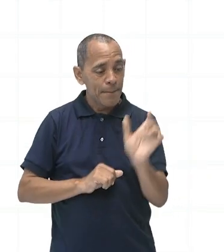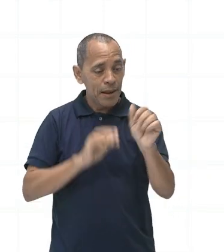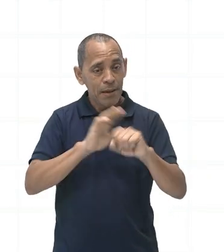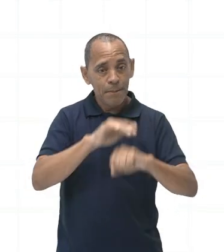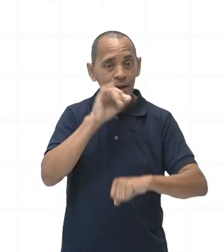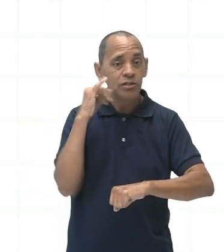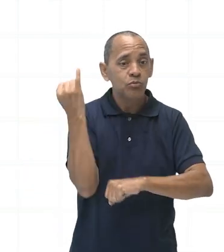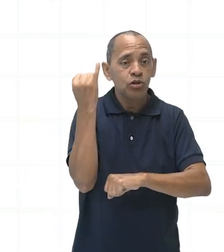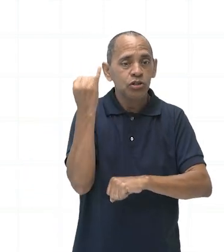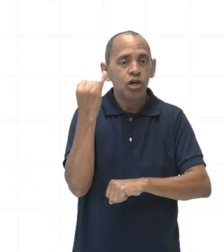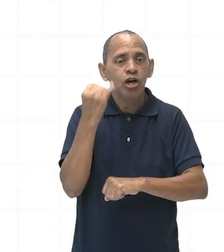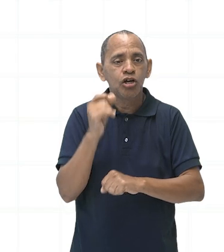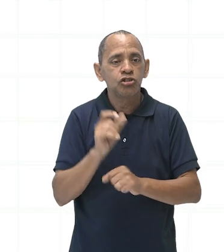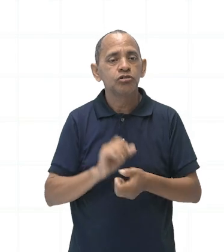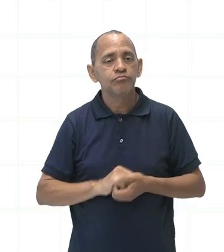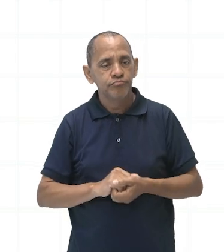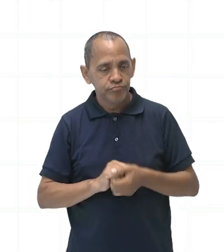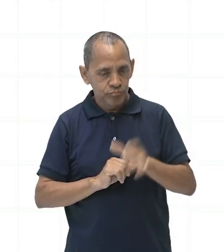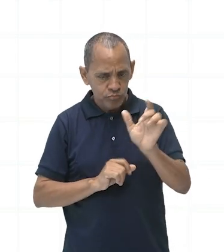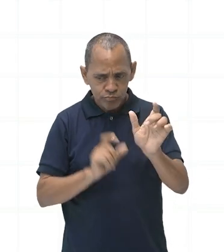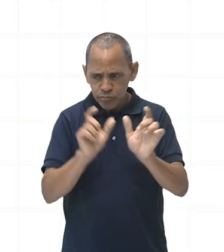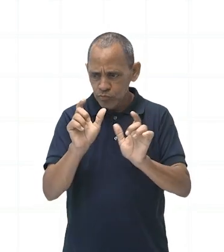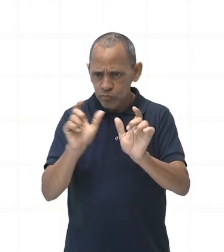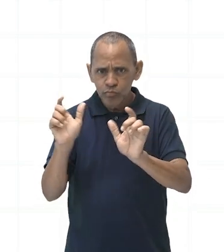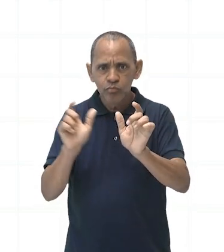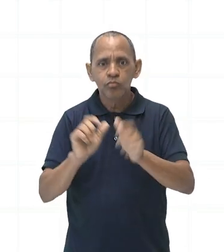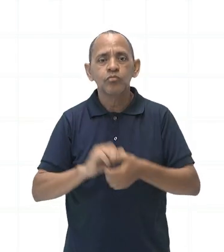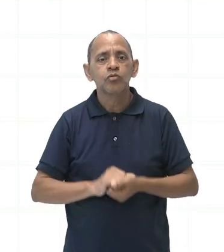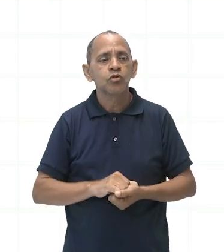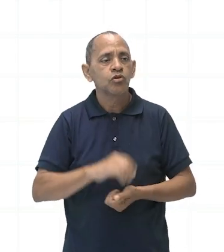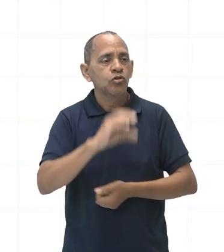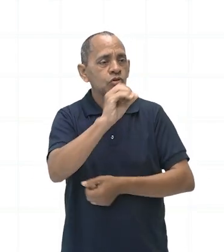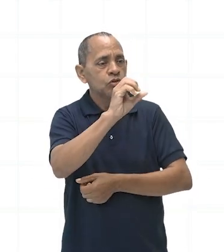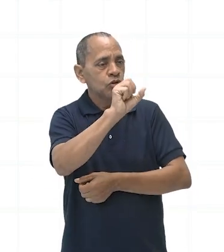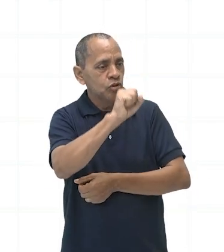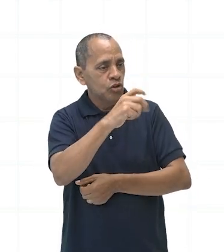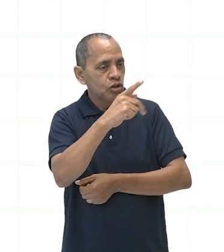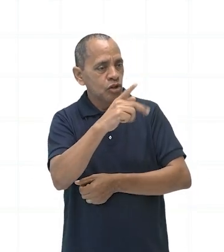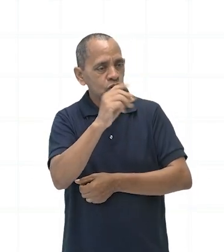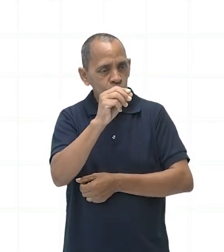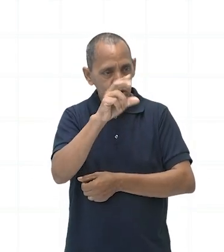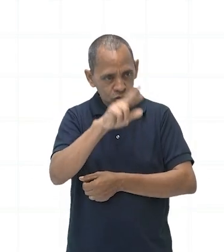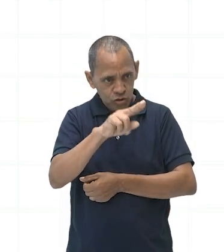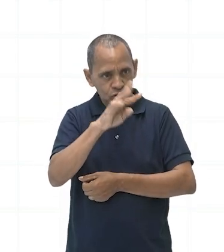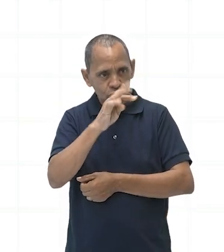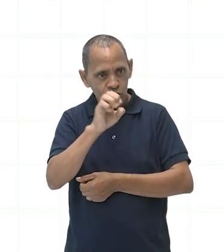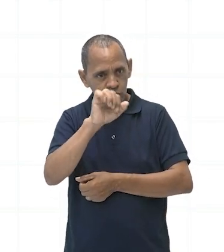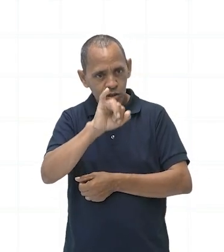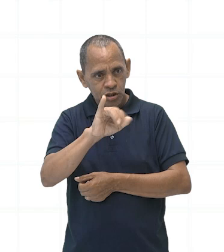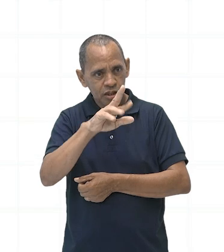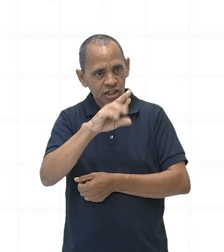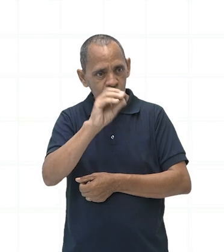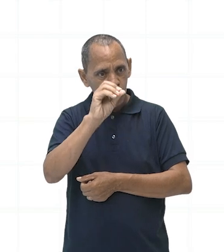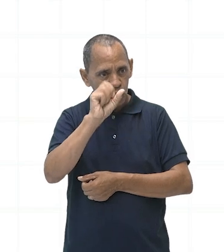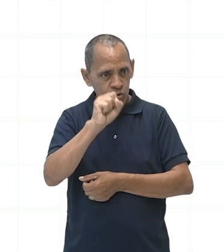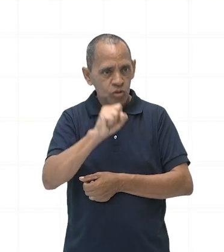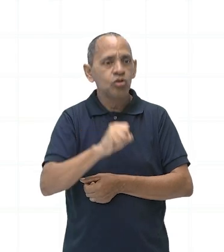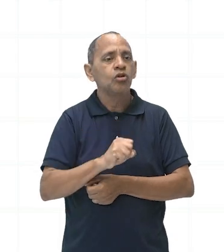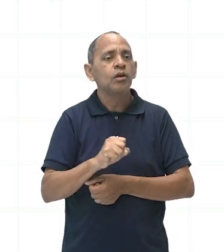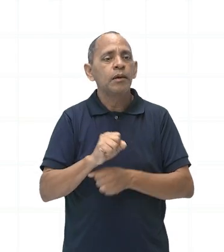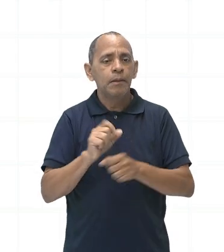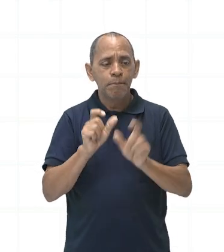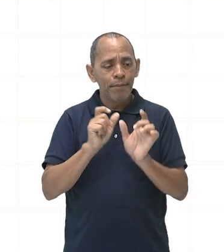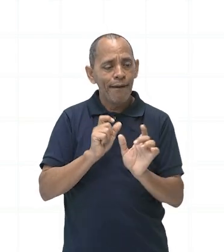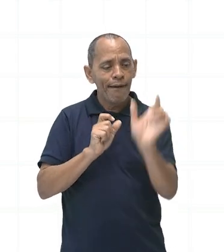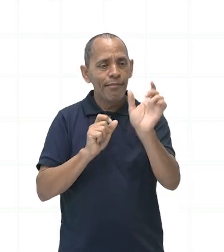as palavras que eu tenho no sujeito da minha oração, os porteiros do edifício. Qual é a palavra mais importante? A que eu não